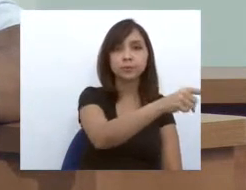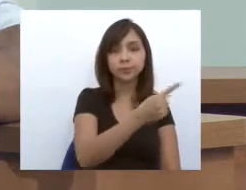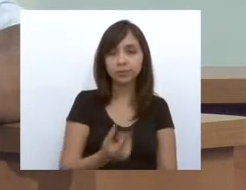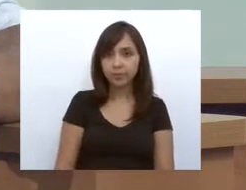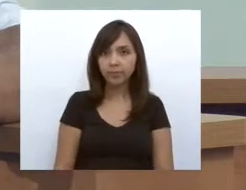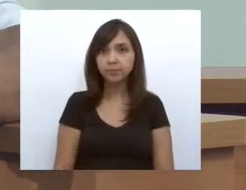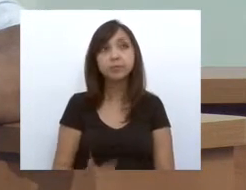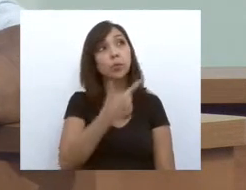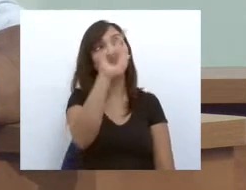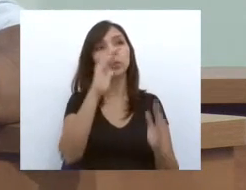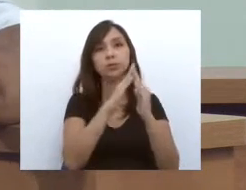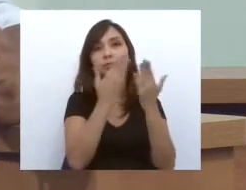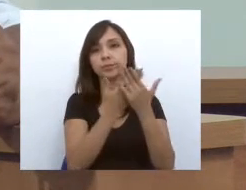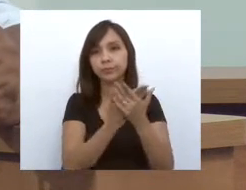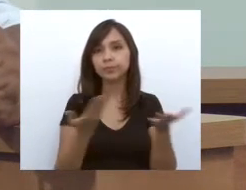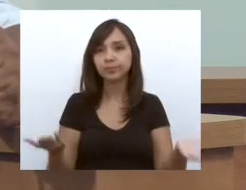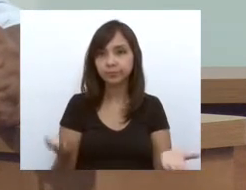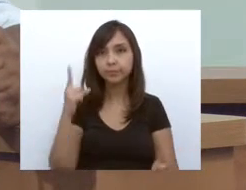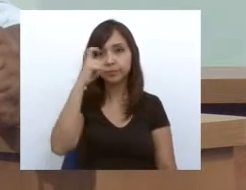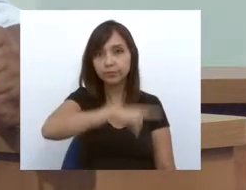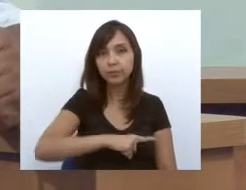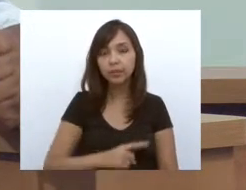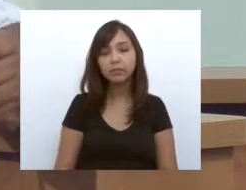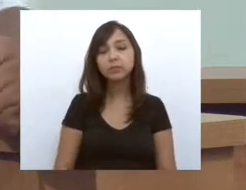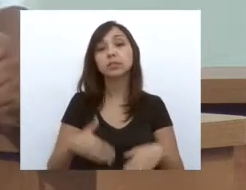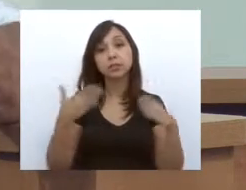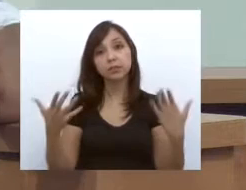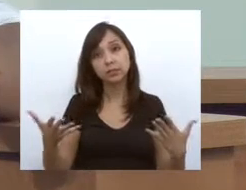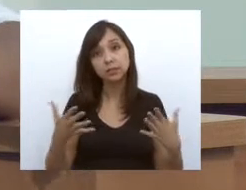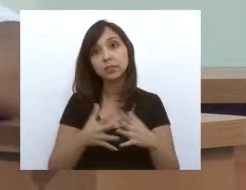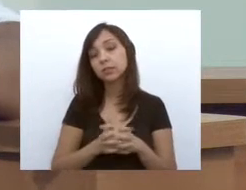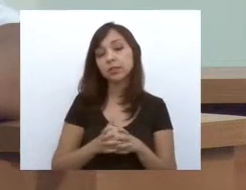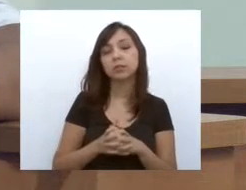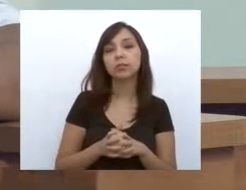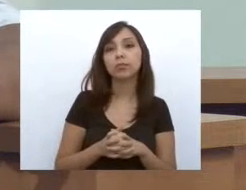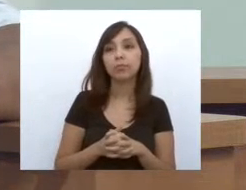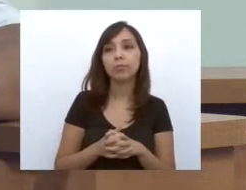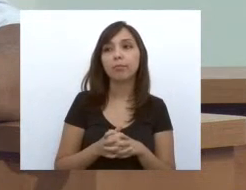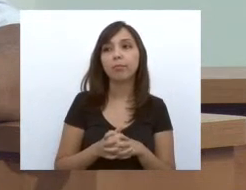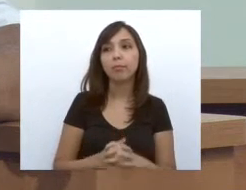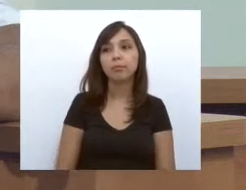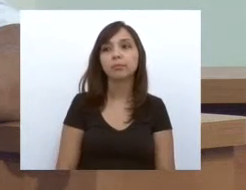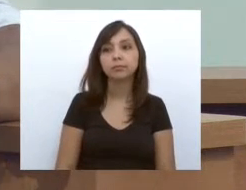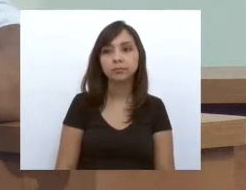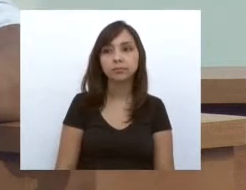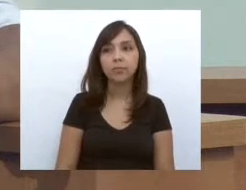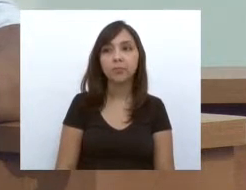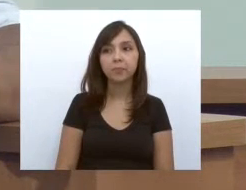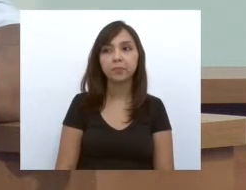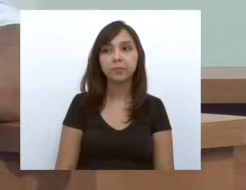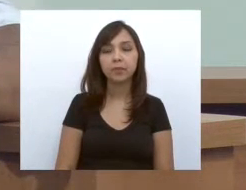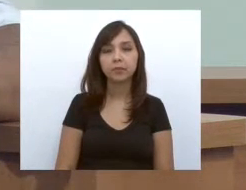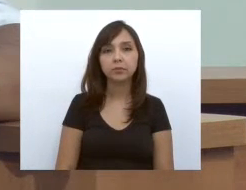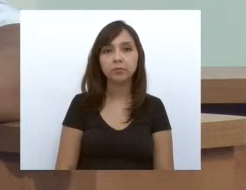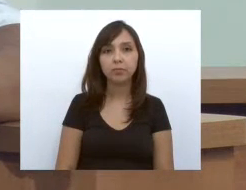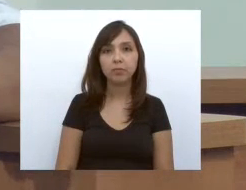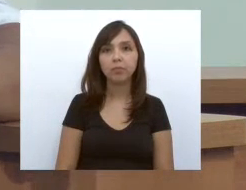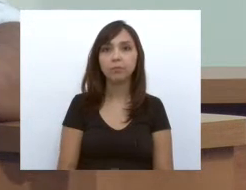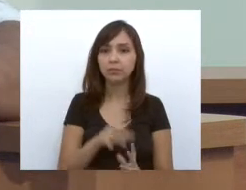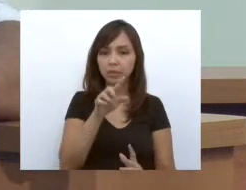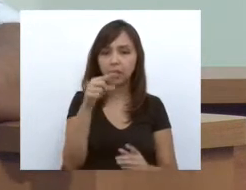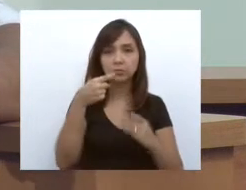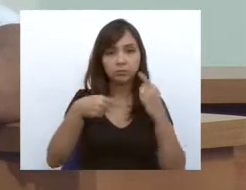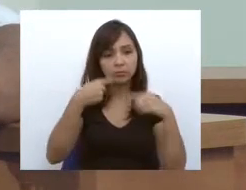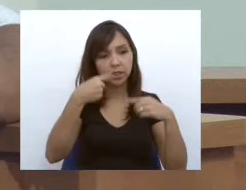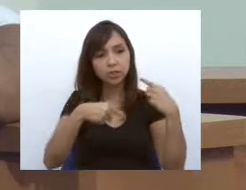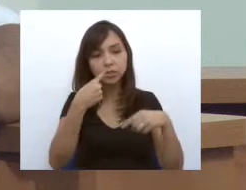ir para outra escola. Então, de maneira arbitrária, de cima para baixo, sem discutir